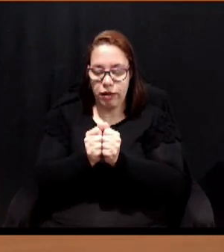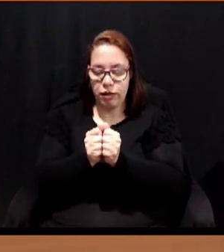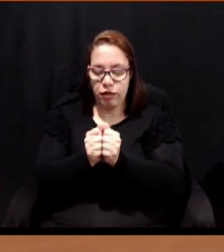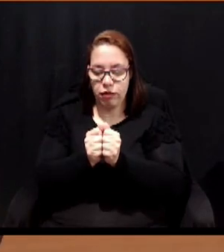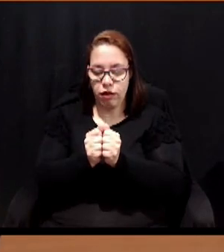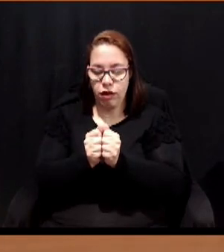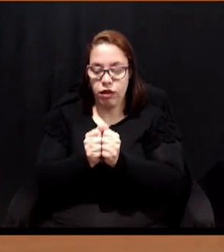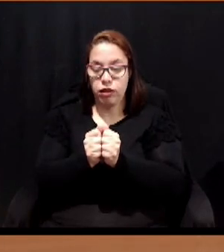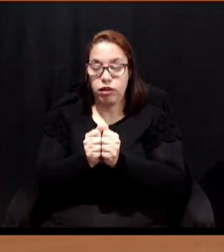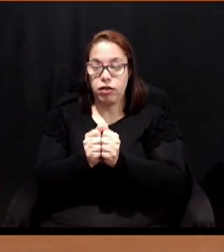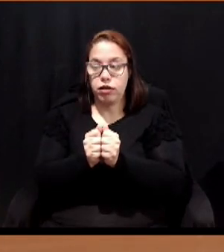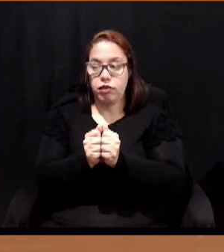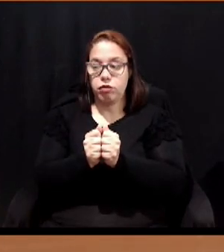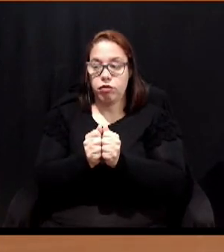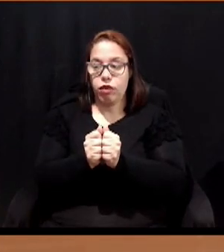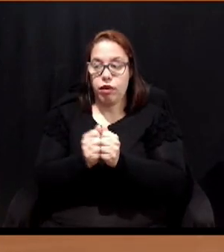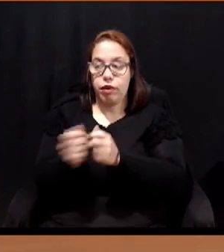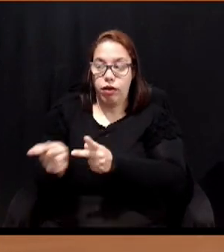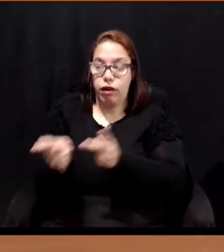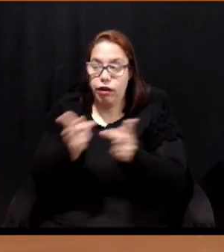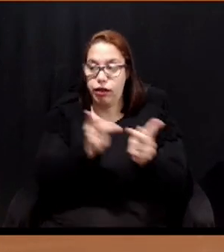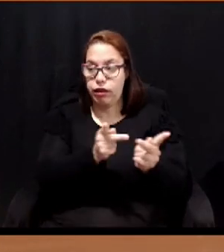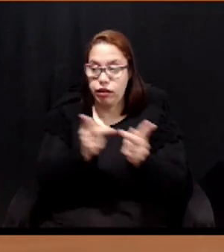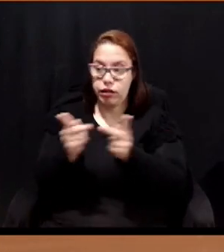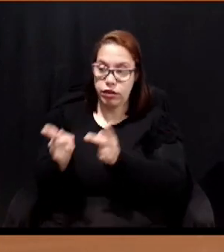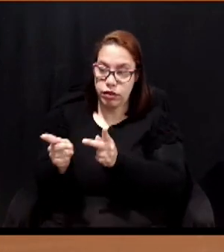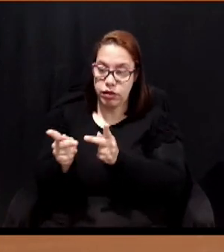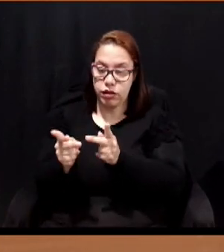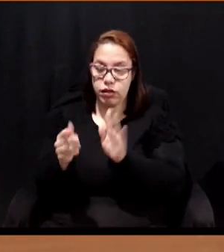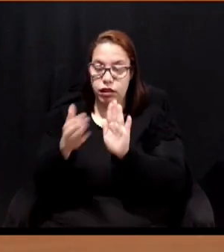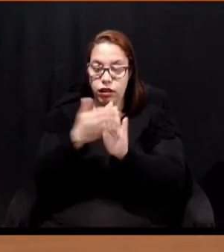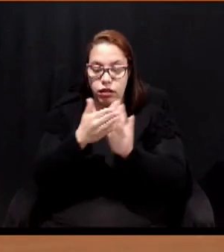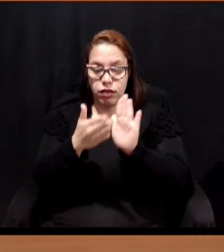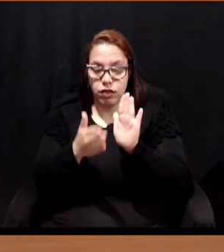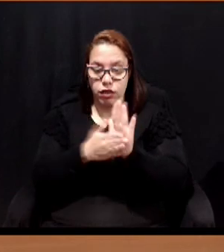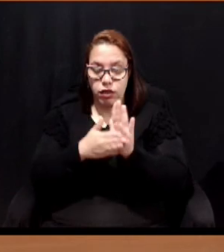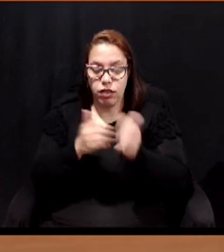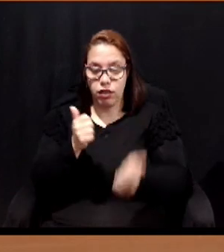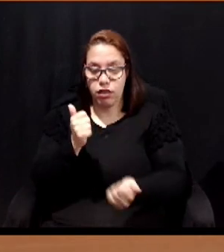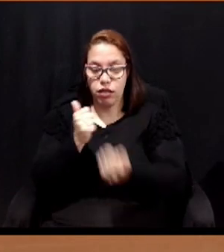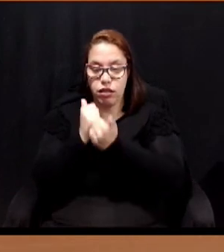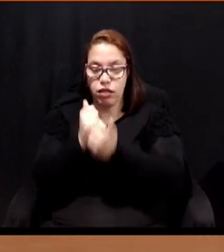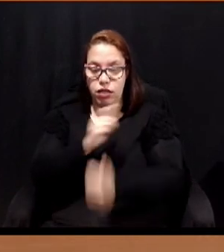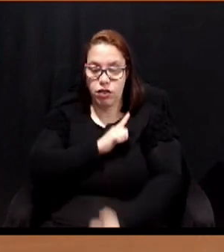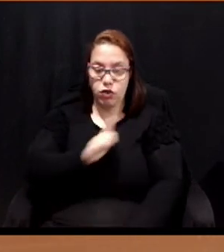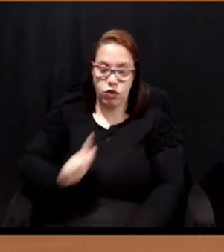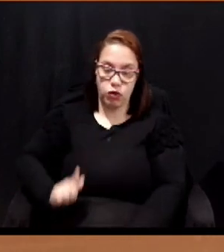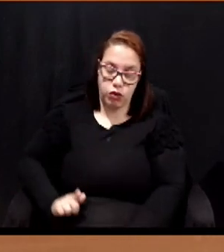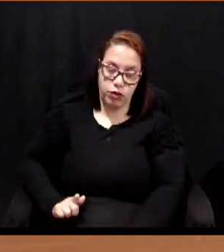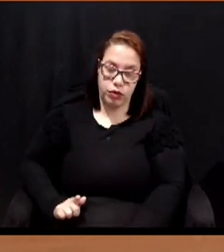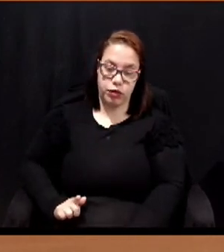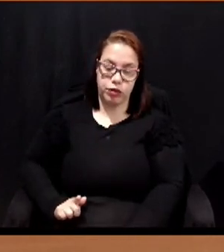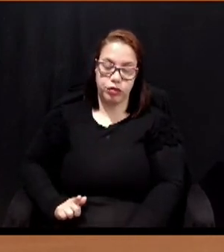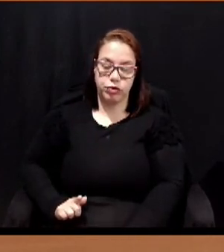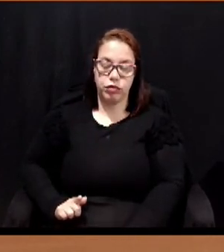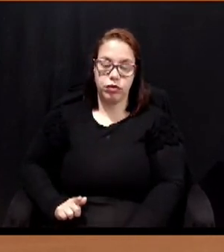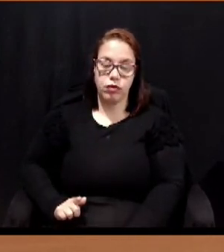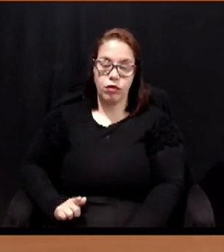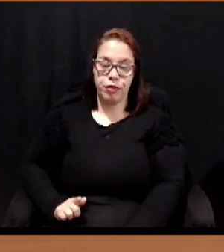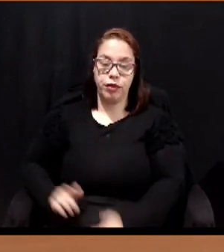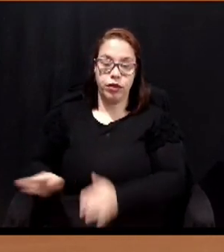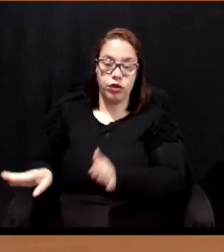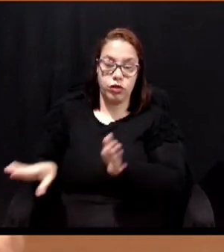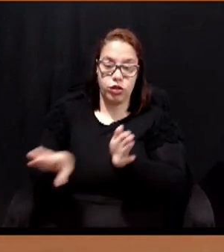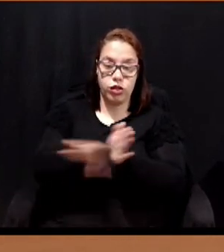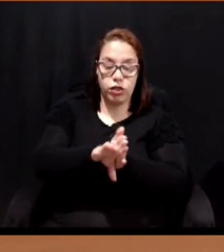inclusive envolvida com essa proposta de parceria com o governo municipal, para que, quando isso vier na